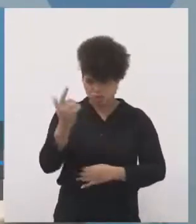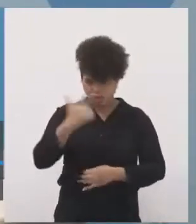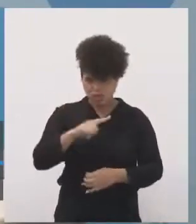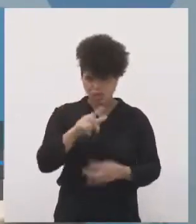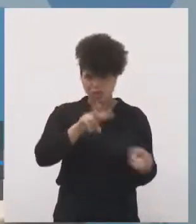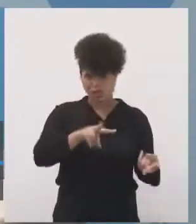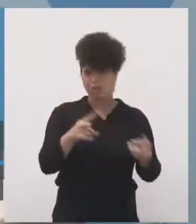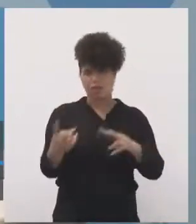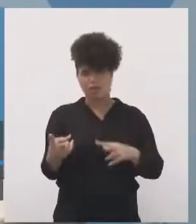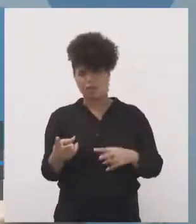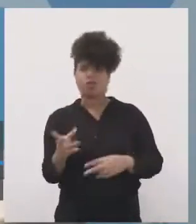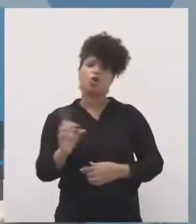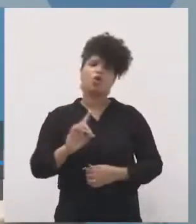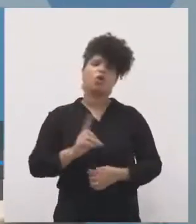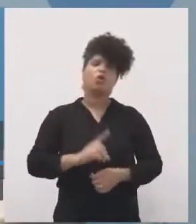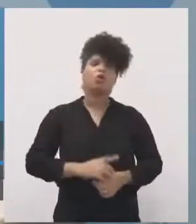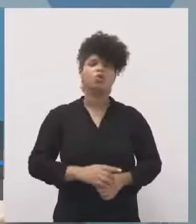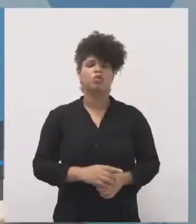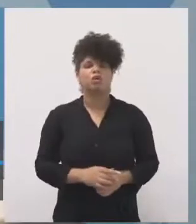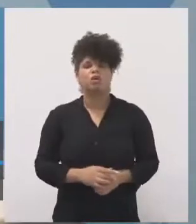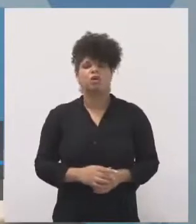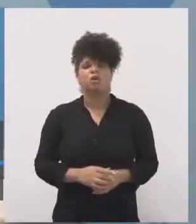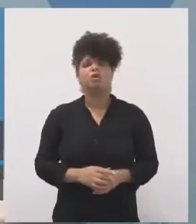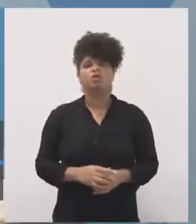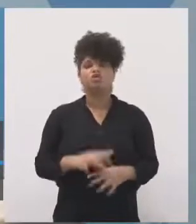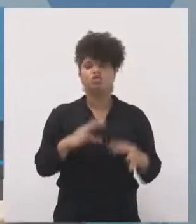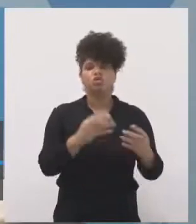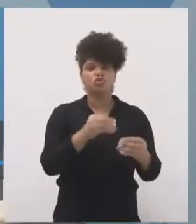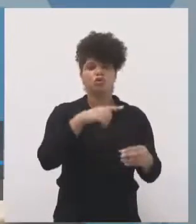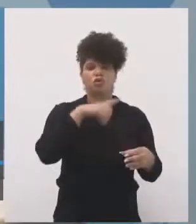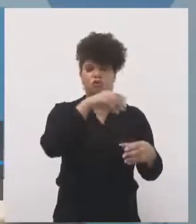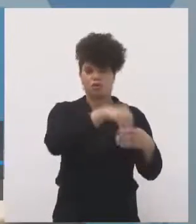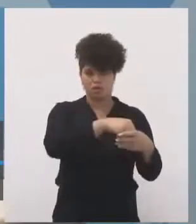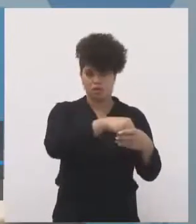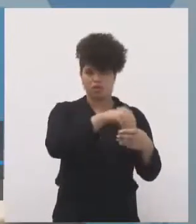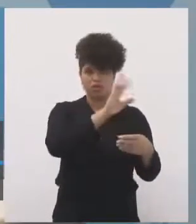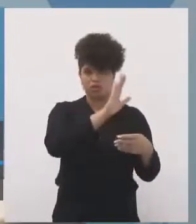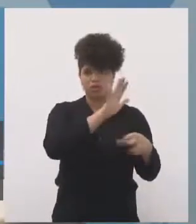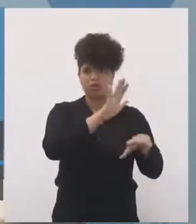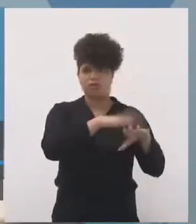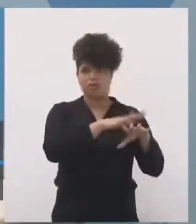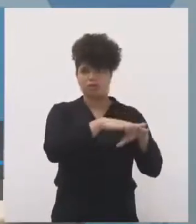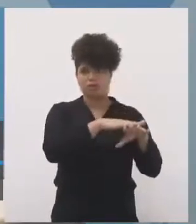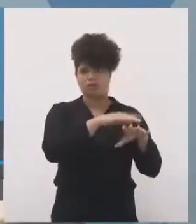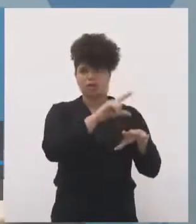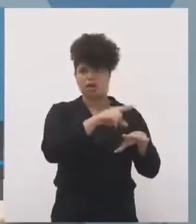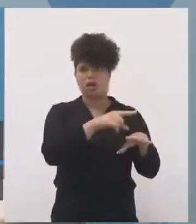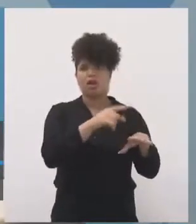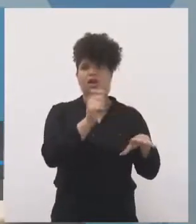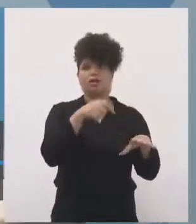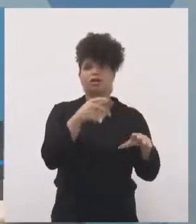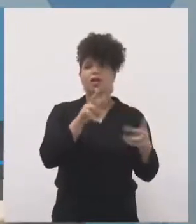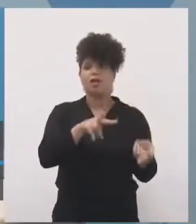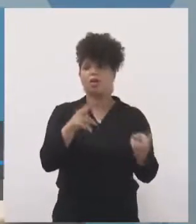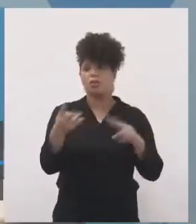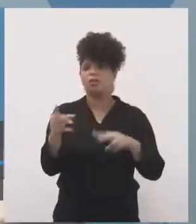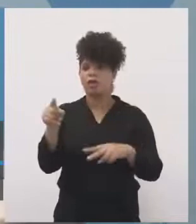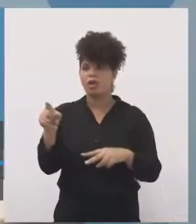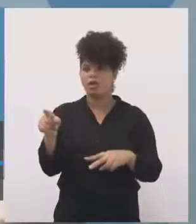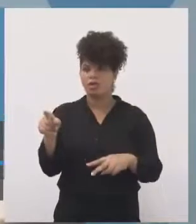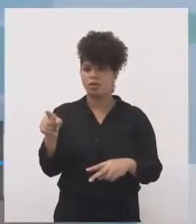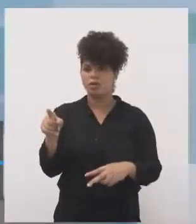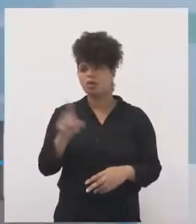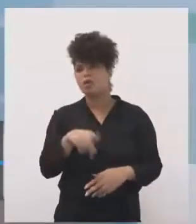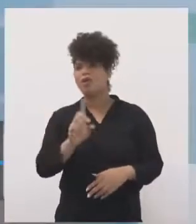consigo fazer isso? Eu consigo migrar já as coisas que eu tenho, os templates que eu tenho na minha conta normal para essa conta educacional?